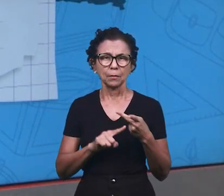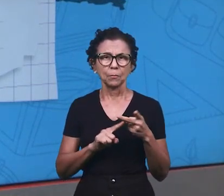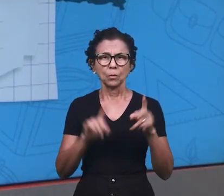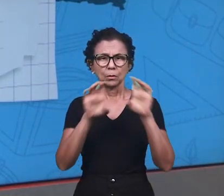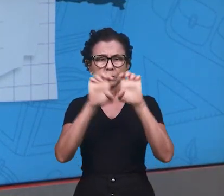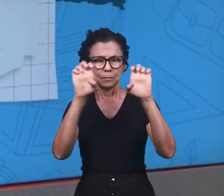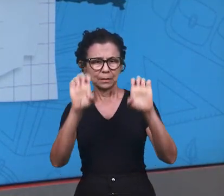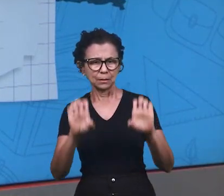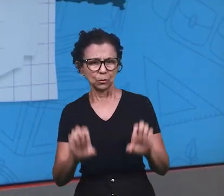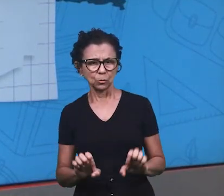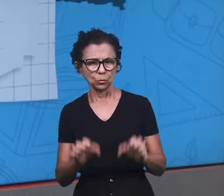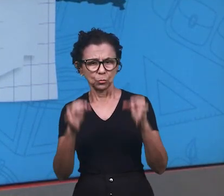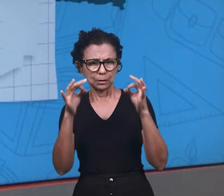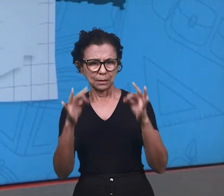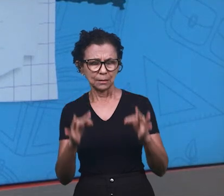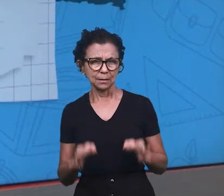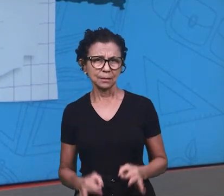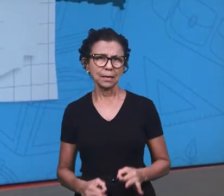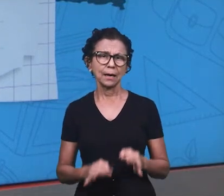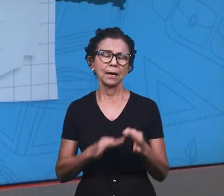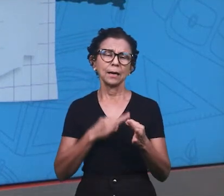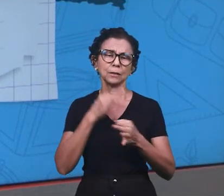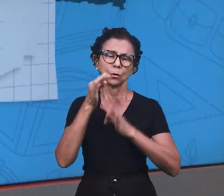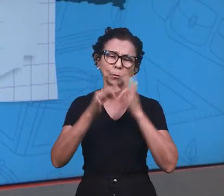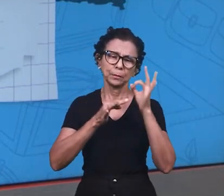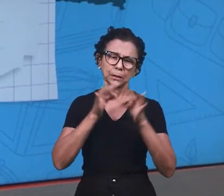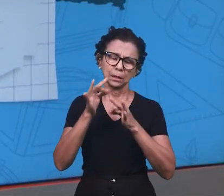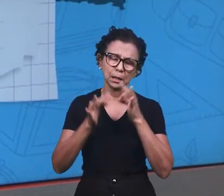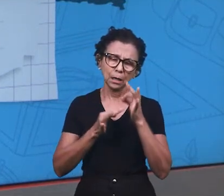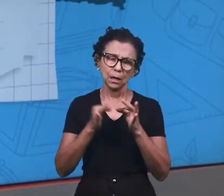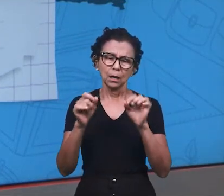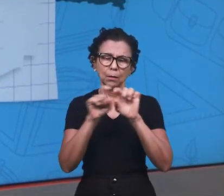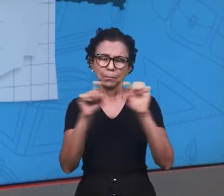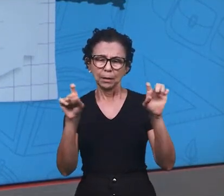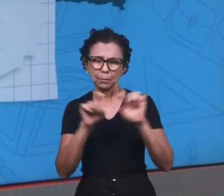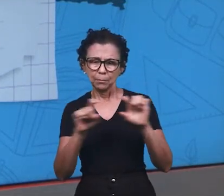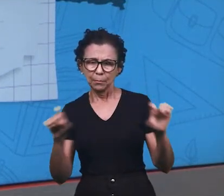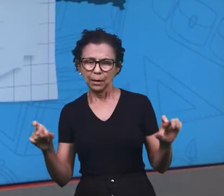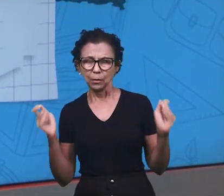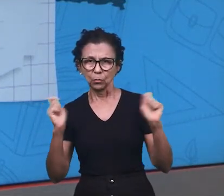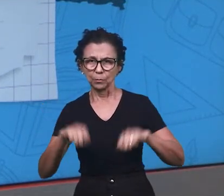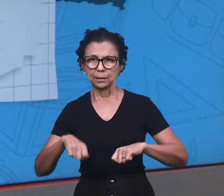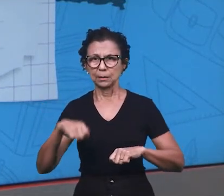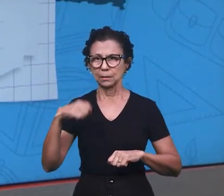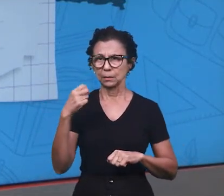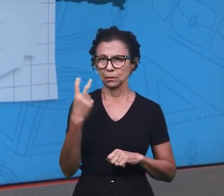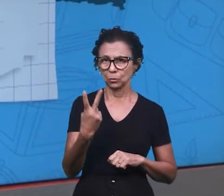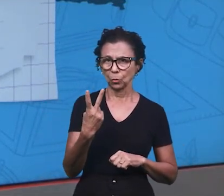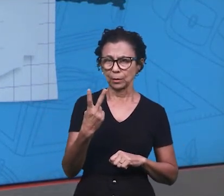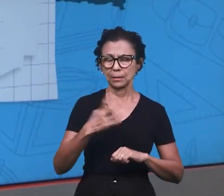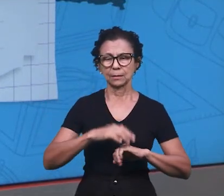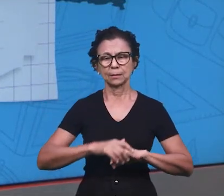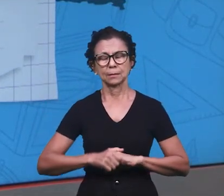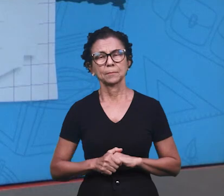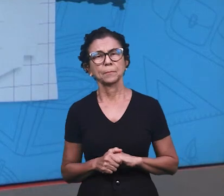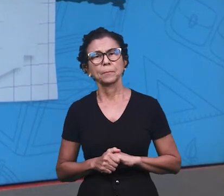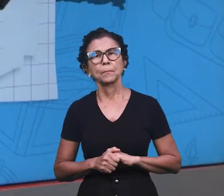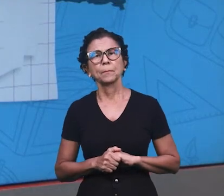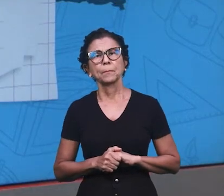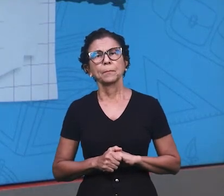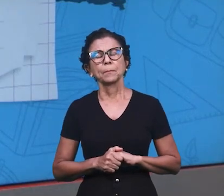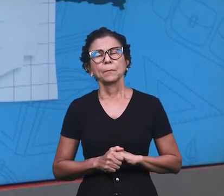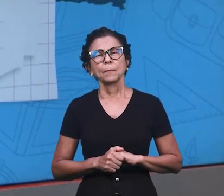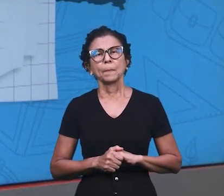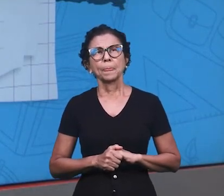da dissertação, tive uma boa compreensão temática, repertório, competência 2. Eu estou montando as peças. A peça que eu estou colocando agora